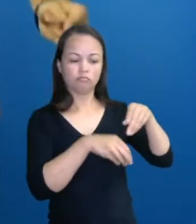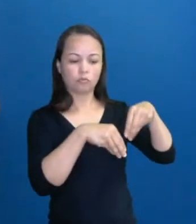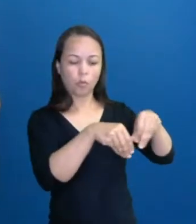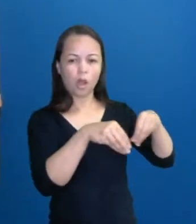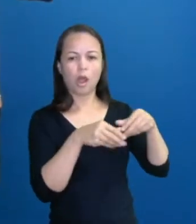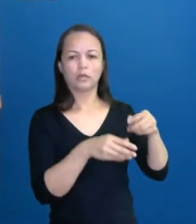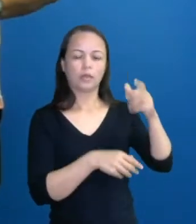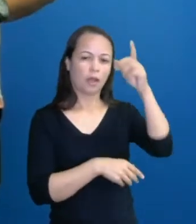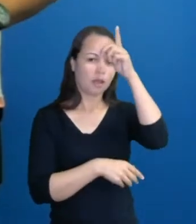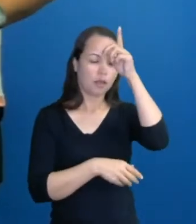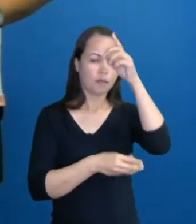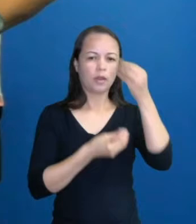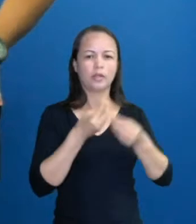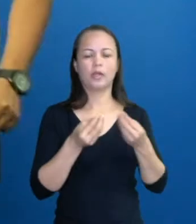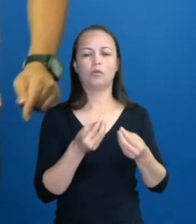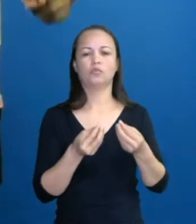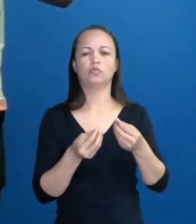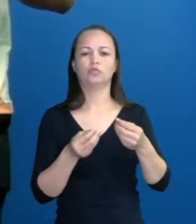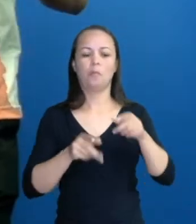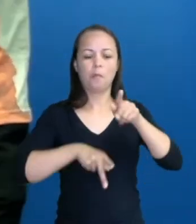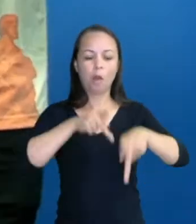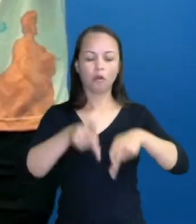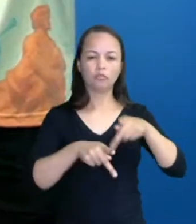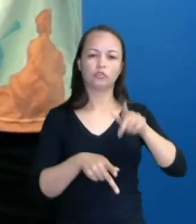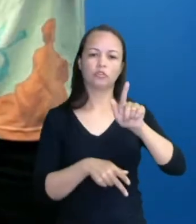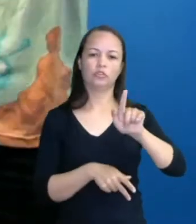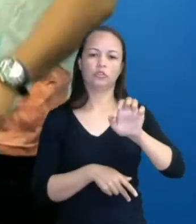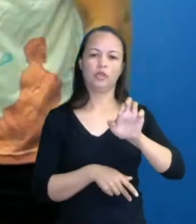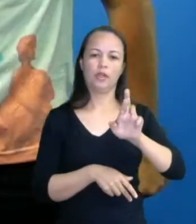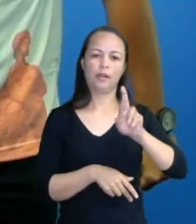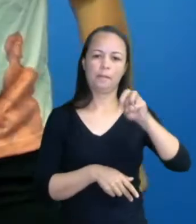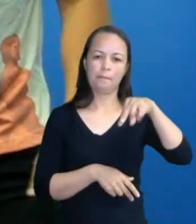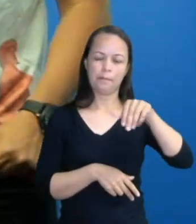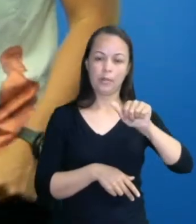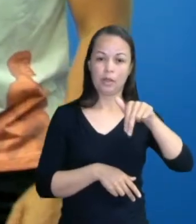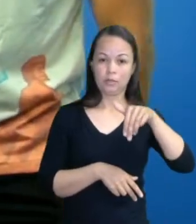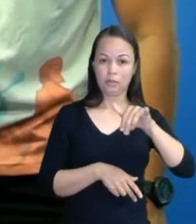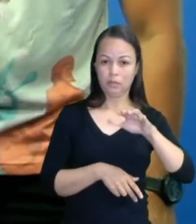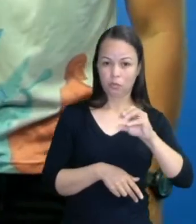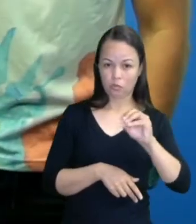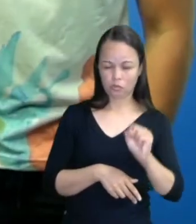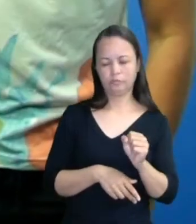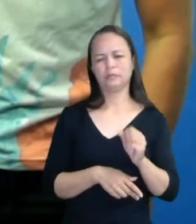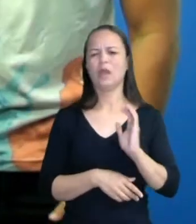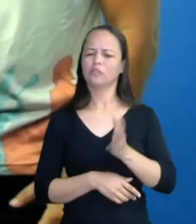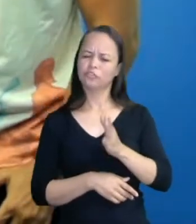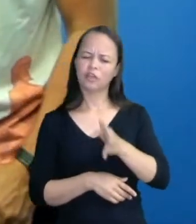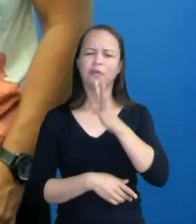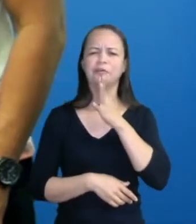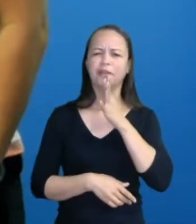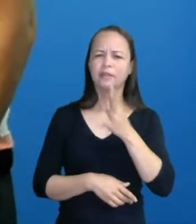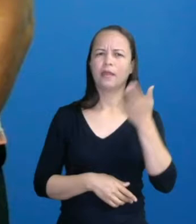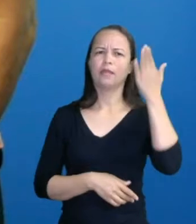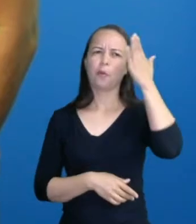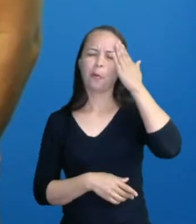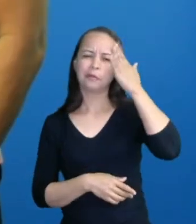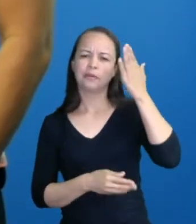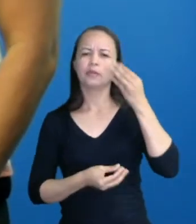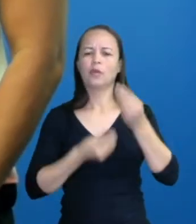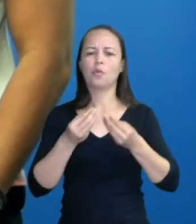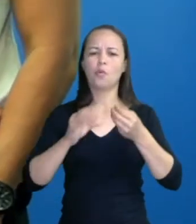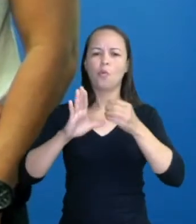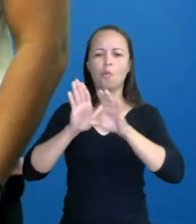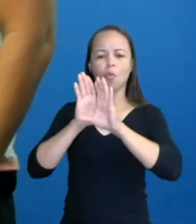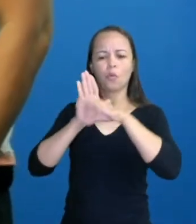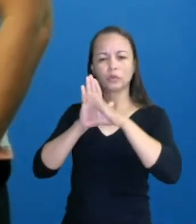os povos germânicos. Então vamos lá, vamos entender, já conhecendo agora, já entendendo um pouquinho esse conceito